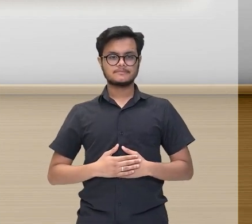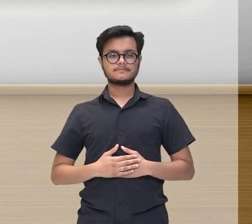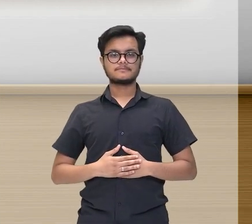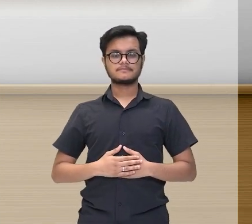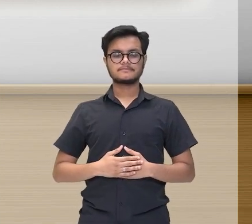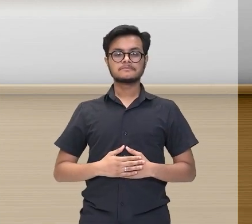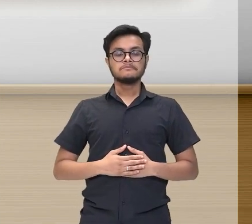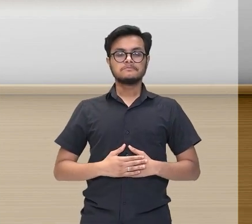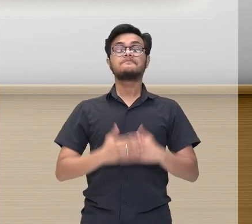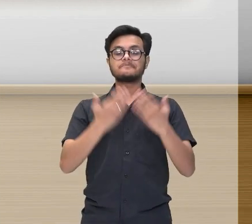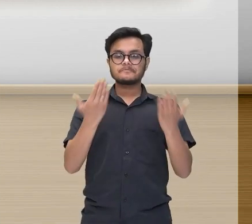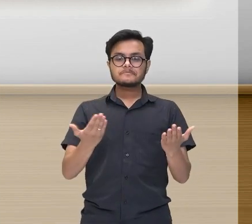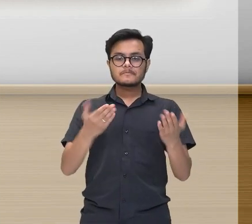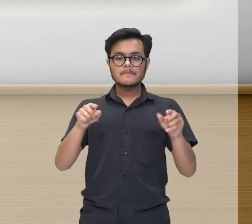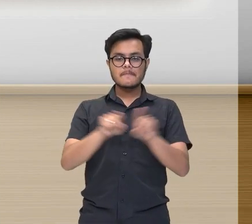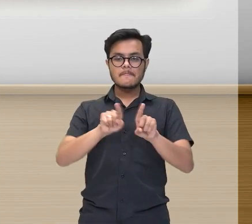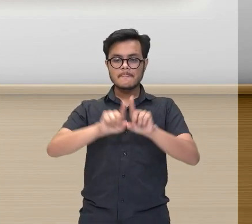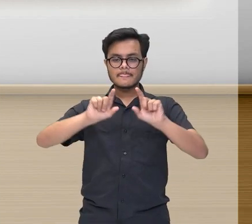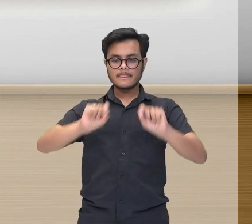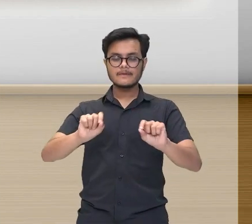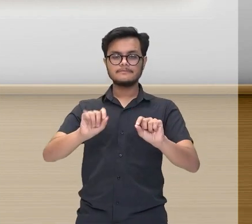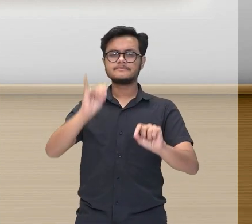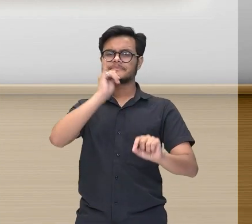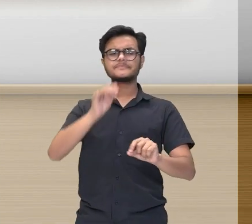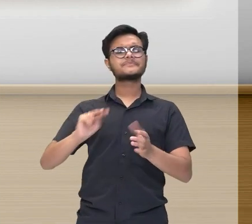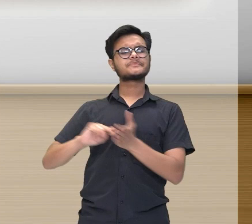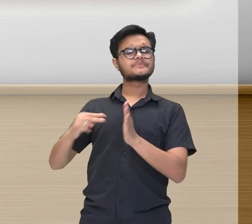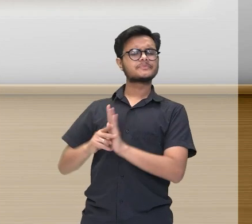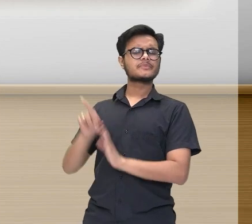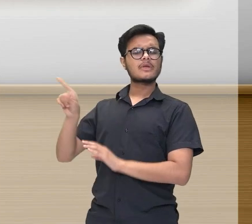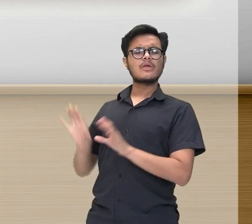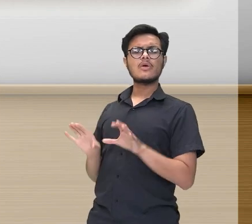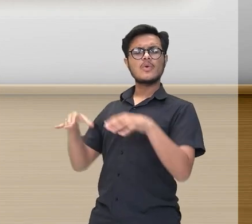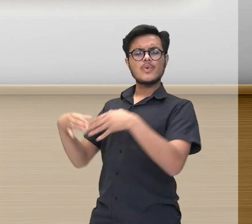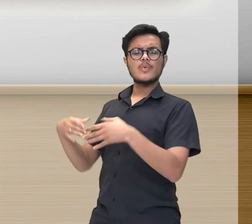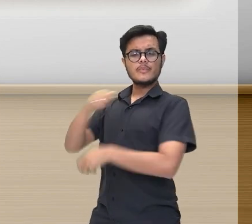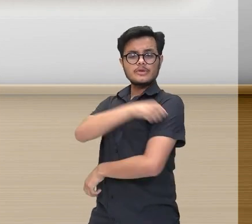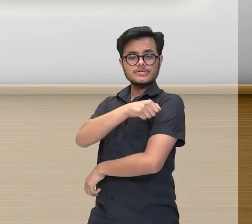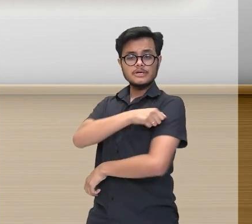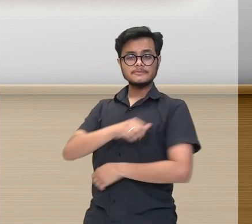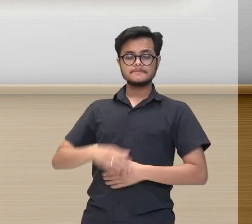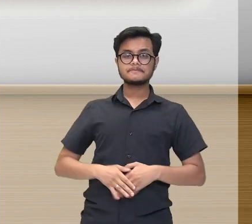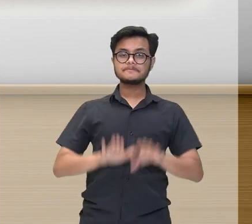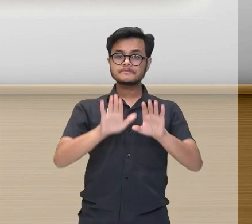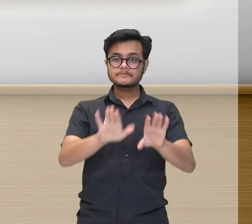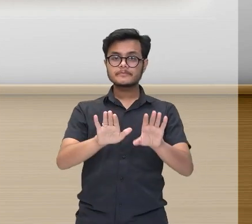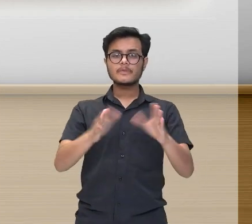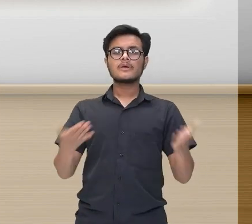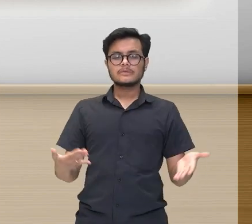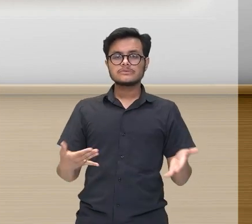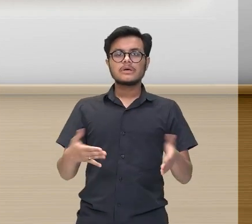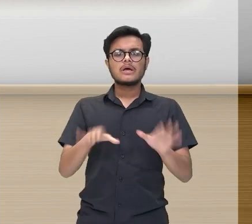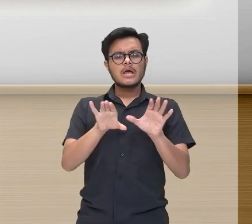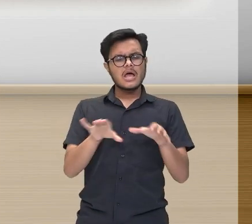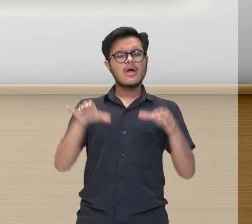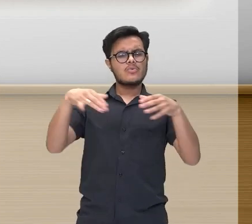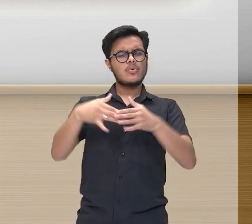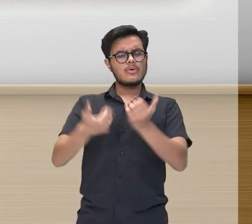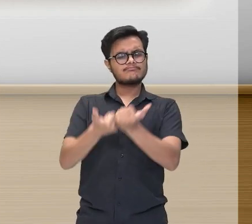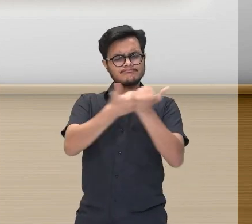favor? Vamos relembrar o que seria, né, o Grêmio Estudantil. O Grêmio, né, ele é um órgão de